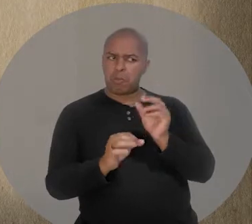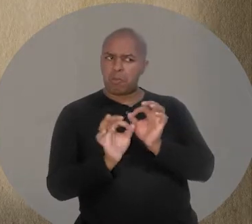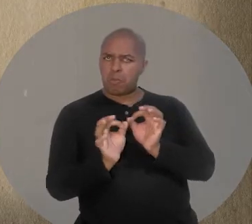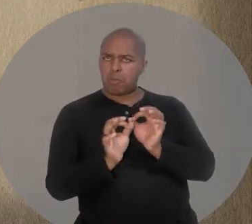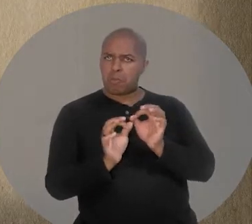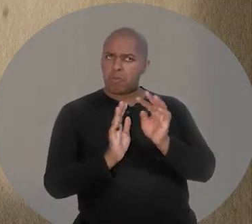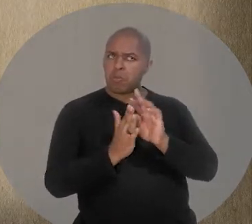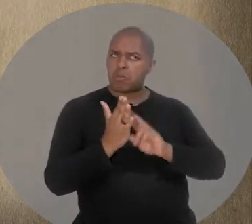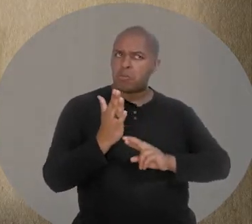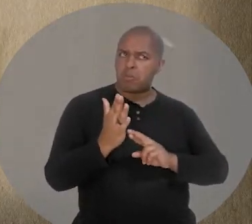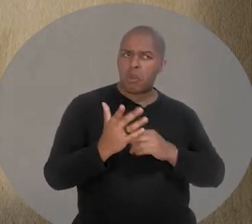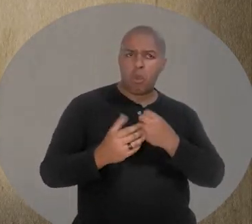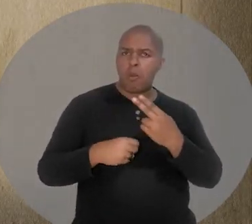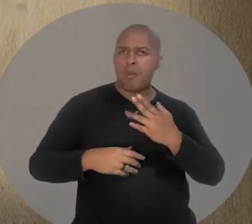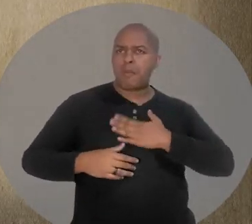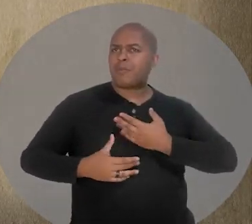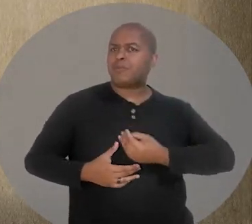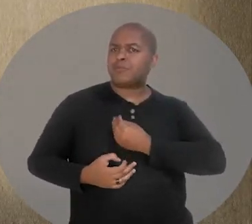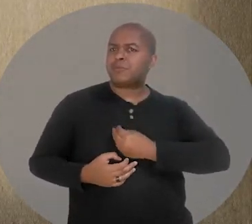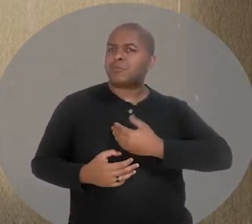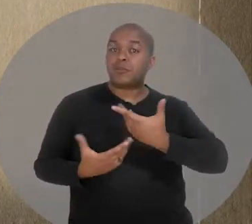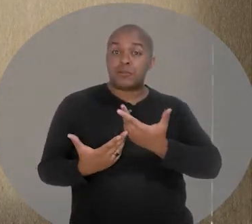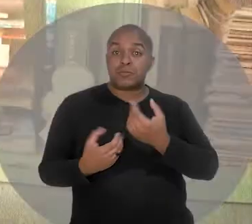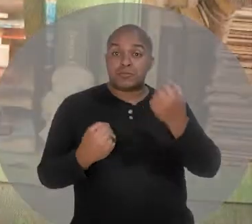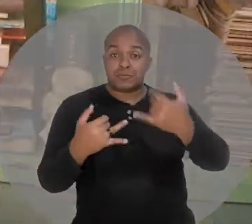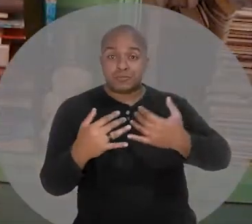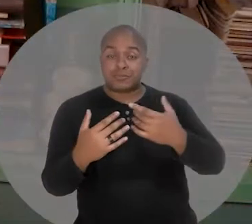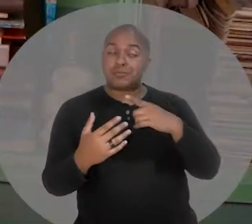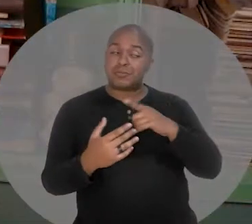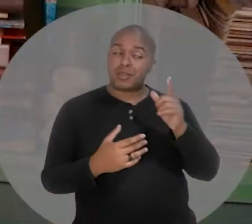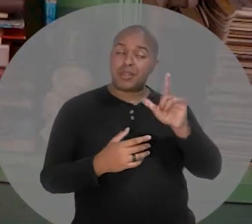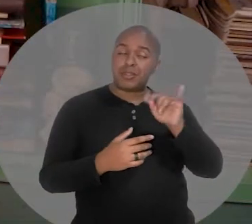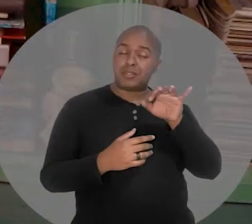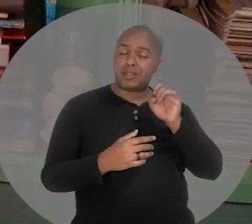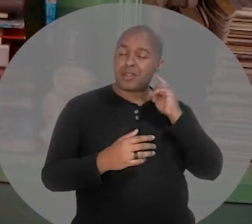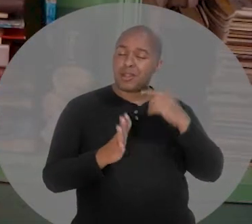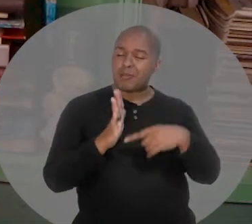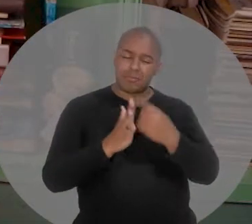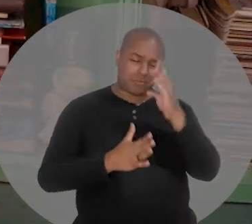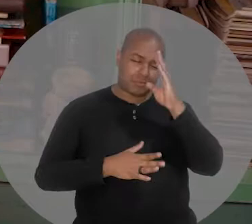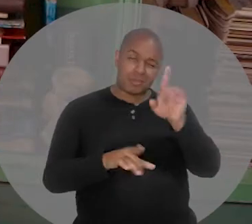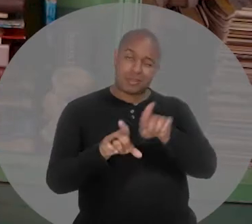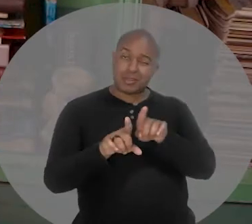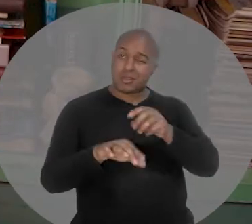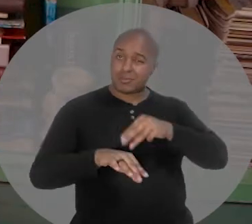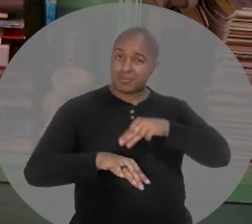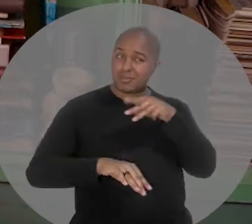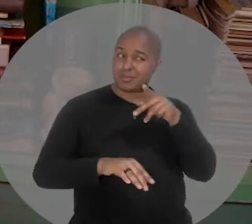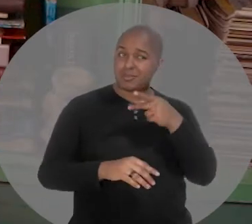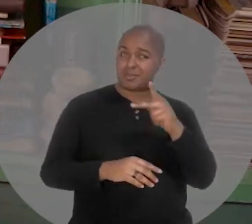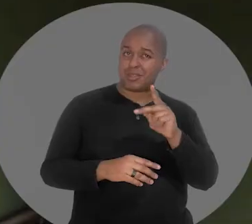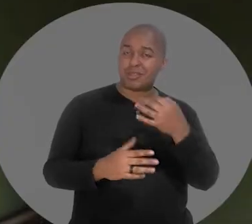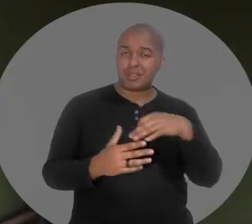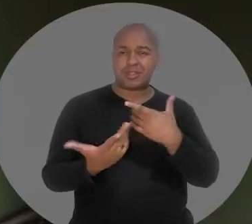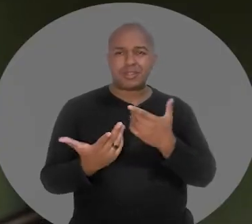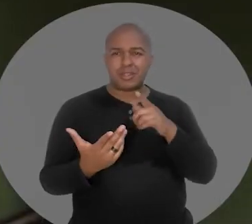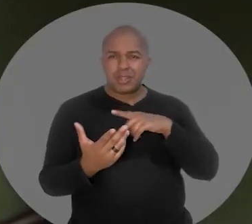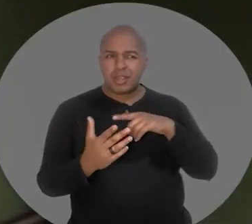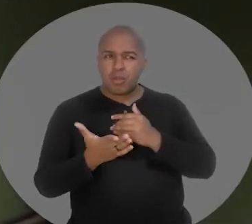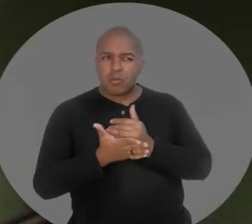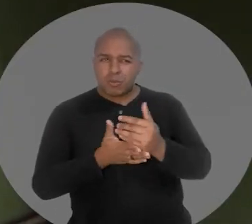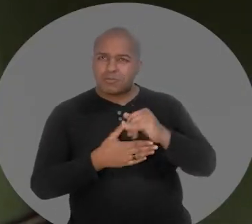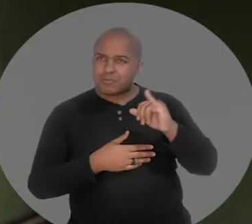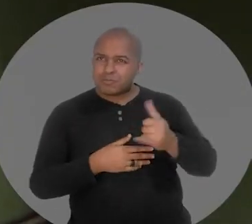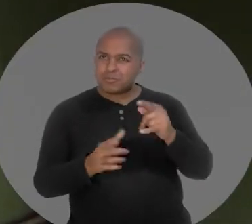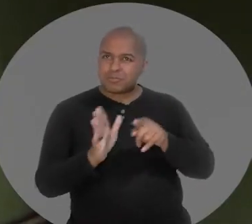uma dissertação ou minha própria vida? Então, a Lígia foi pioneira até no mestrado dela, né? Que